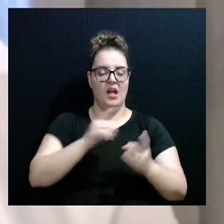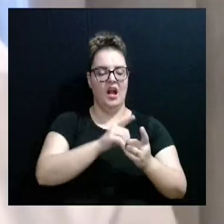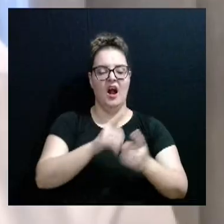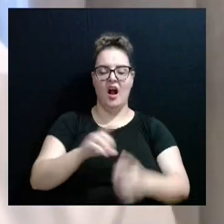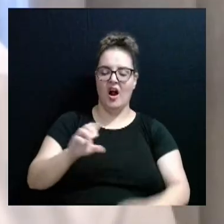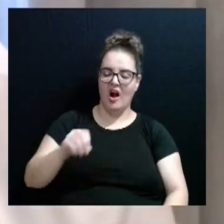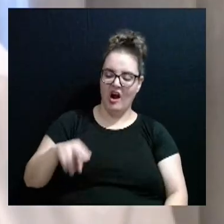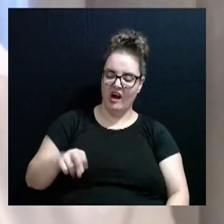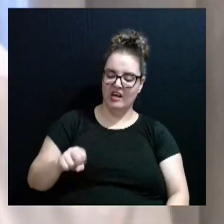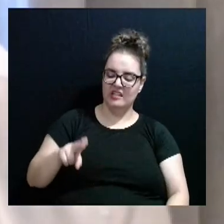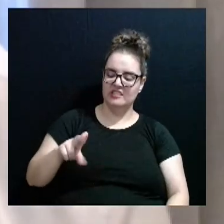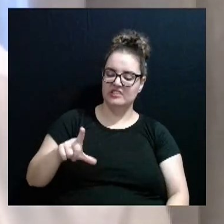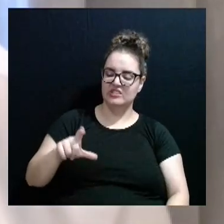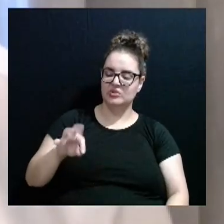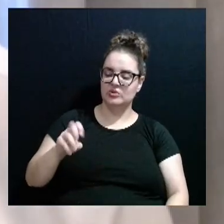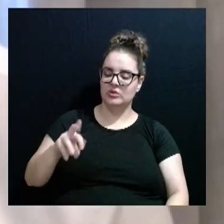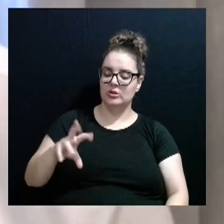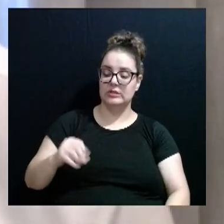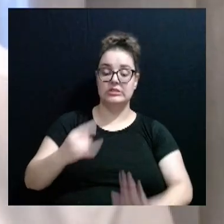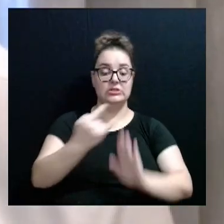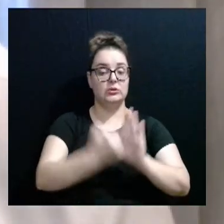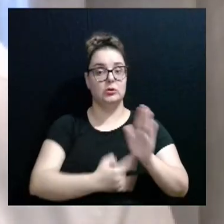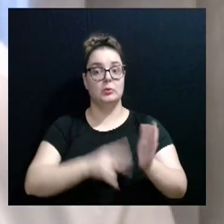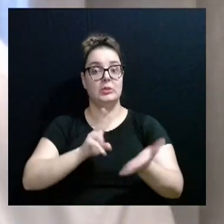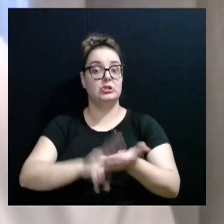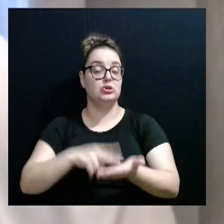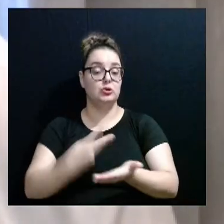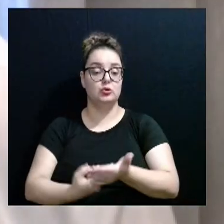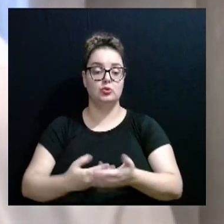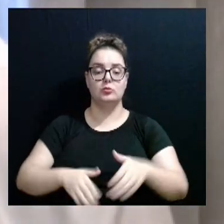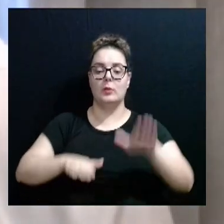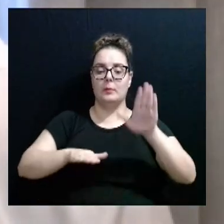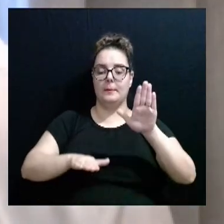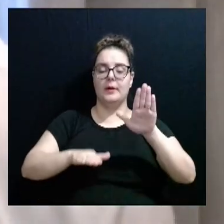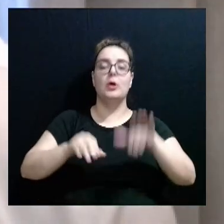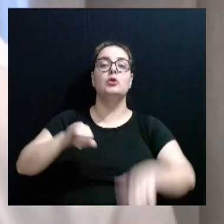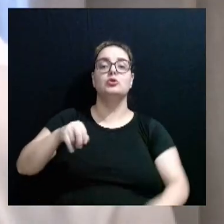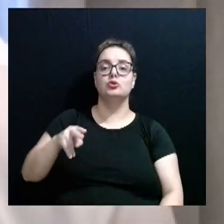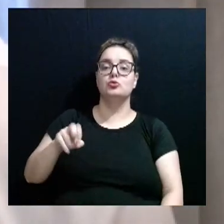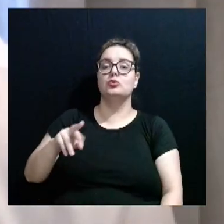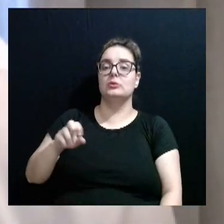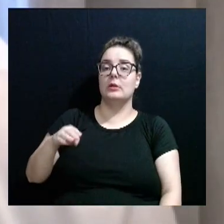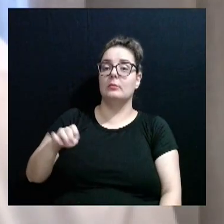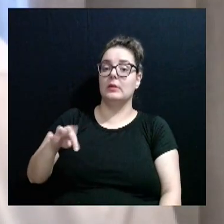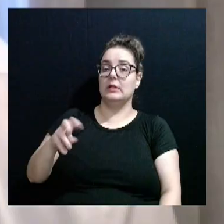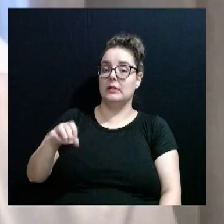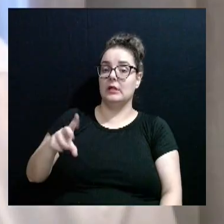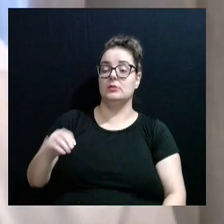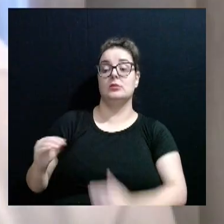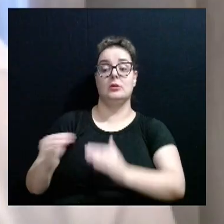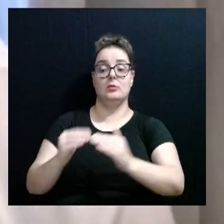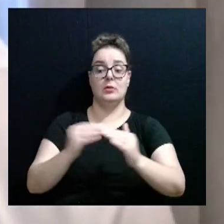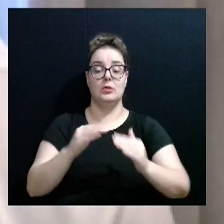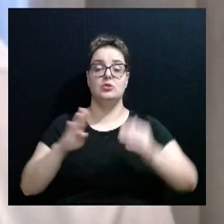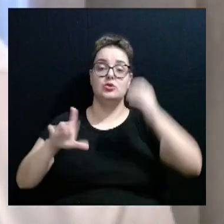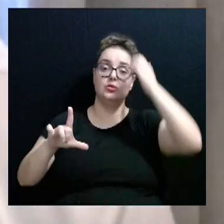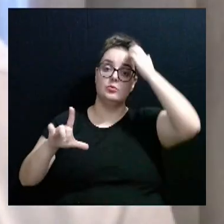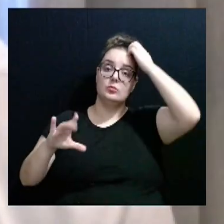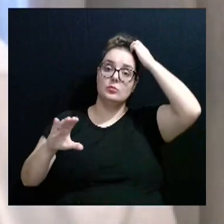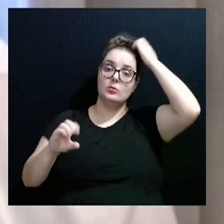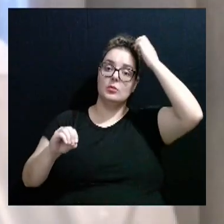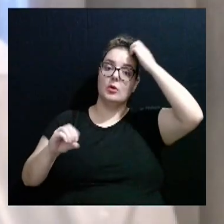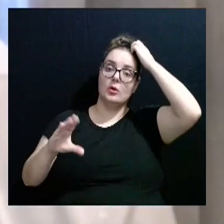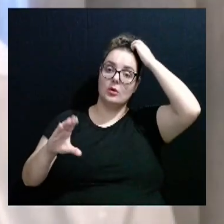tempo, documentos que têm que ser traduzidos, juramentados. Esses acordos de bloco, têm como objetivo